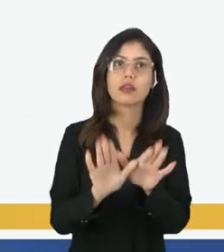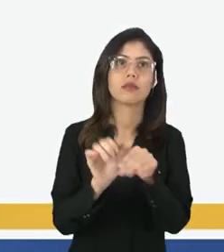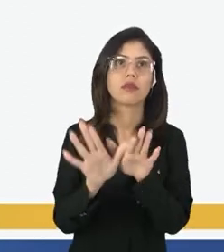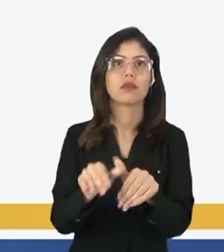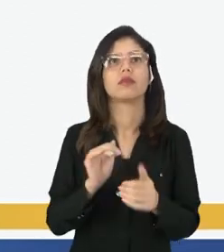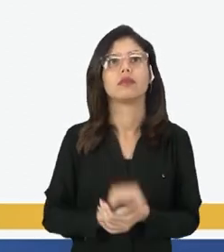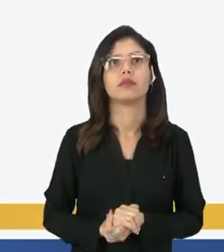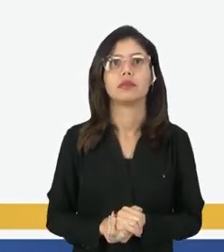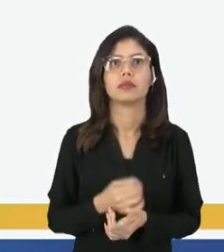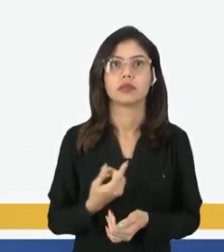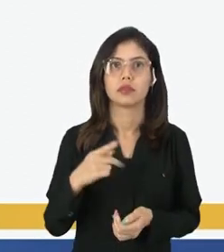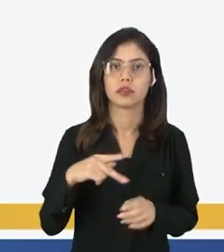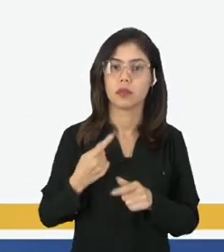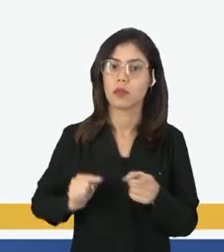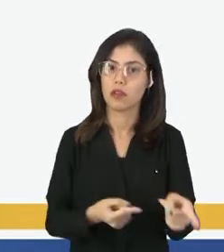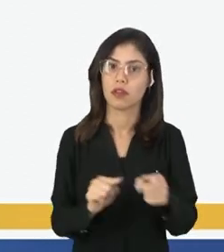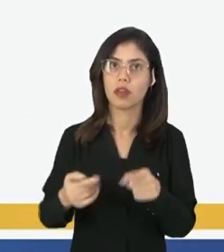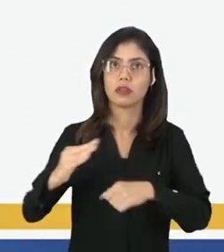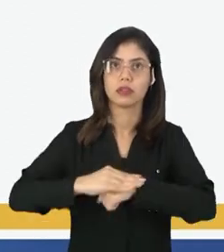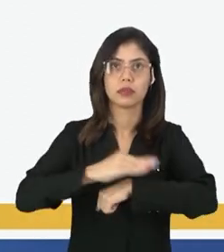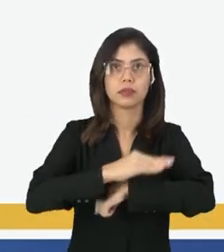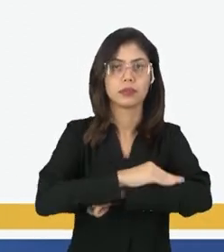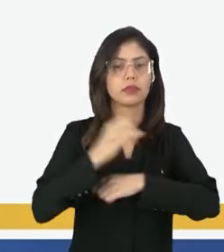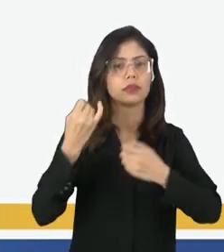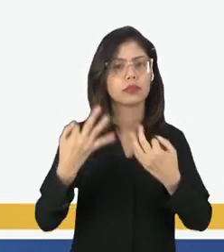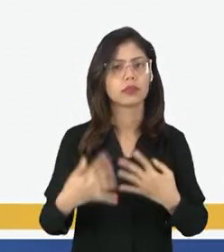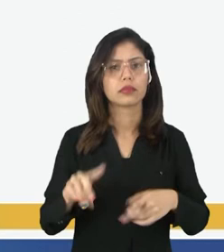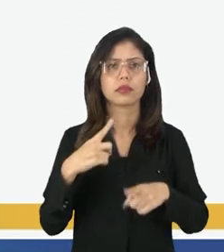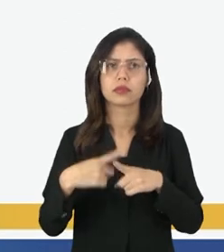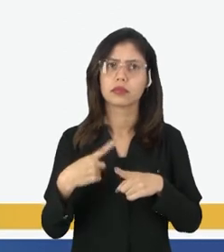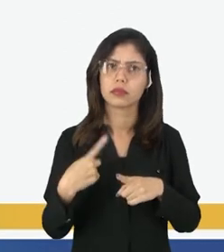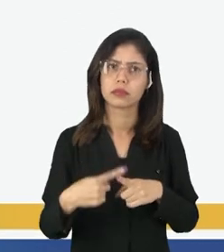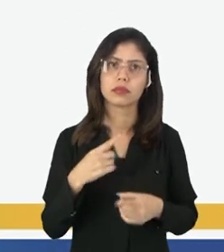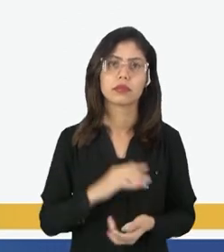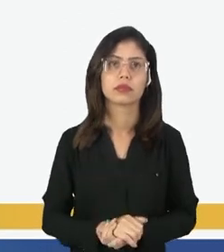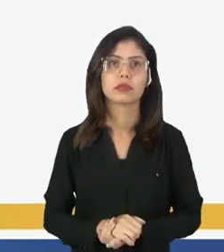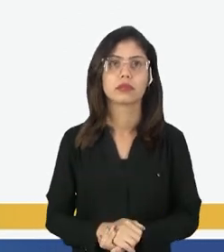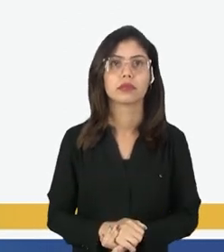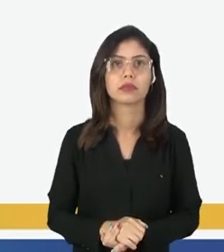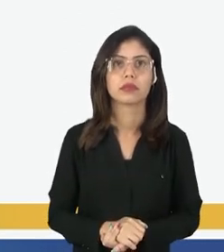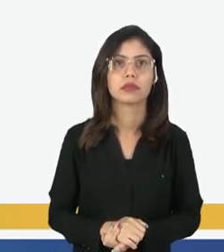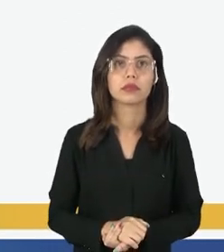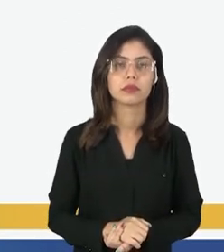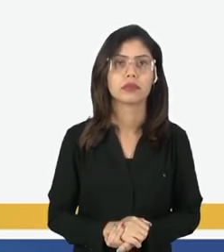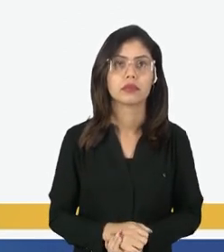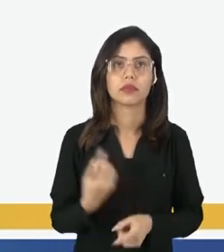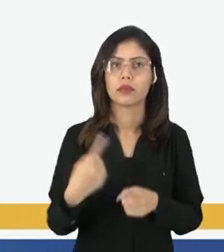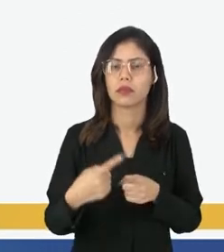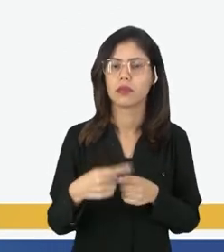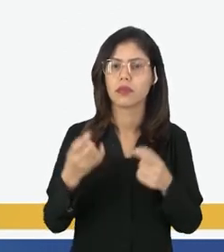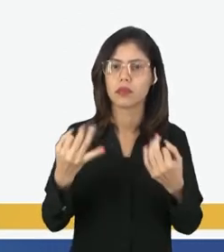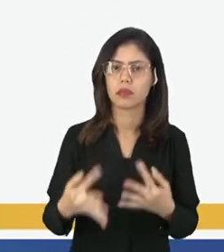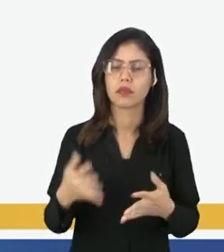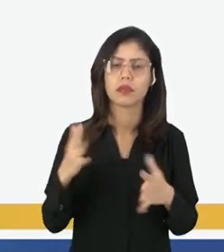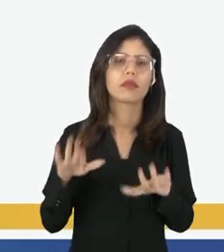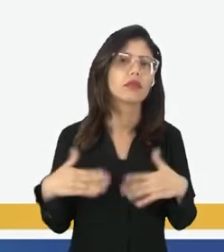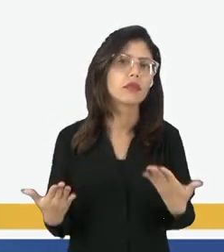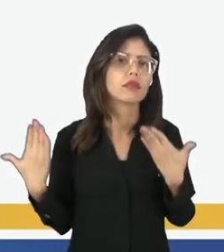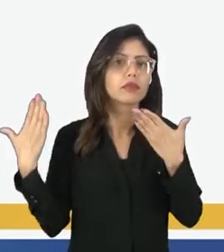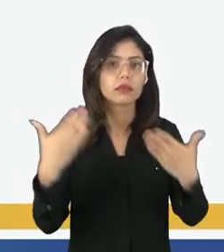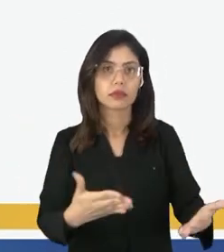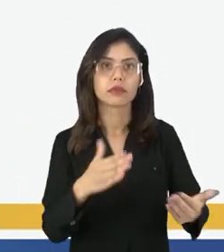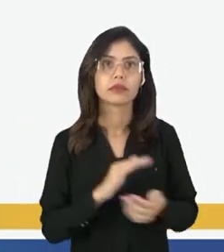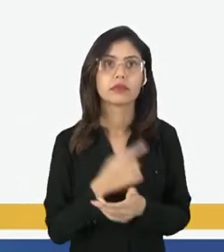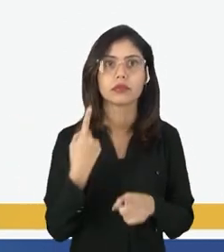a Judite atingir o seu objetivo provocar o sabe explique porque o que que ela atingiu o objetivo